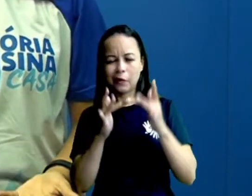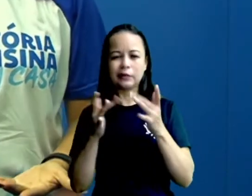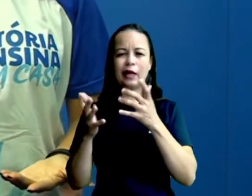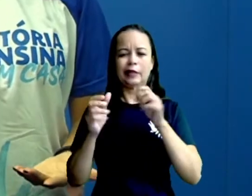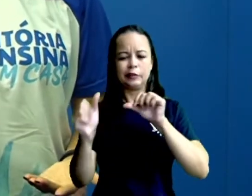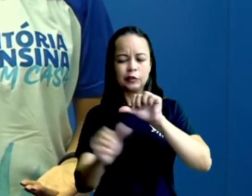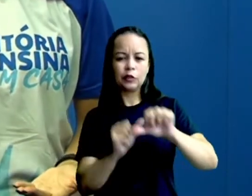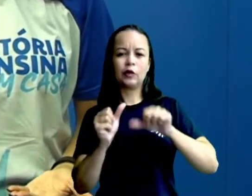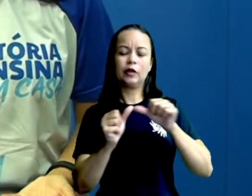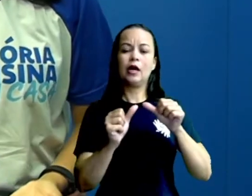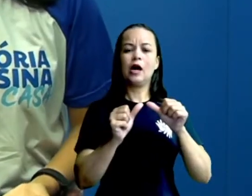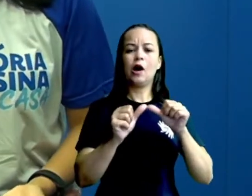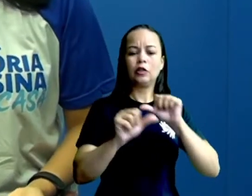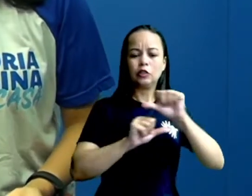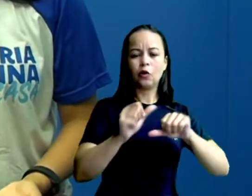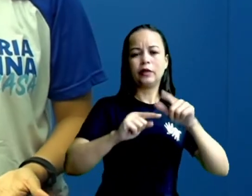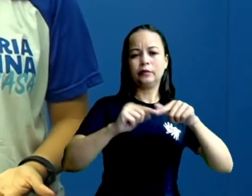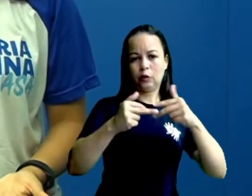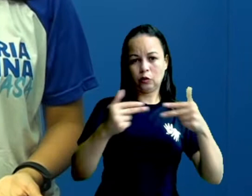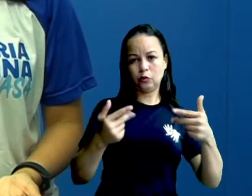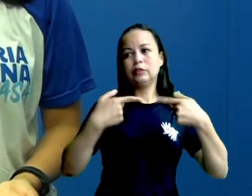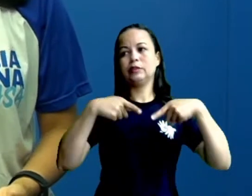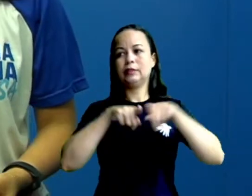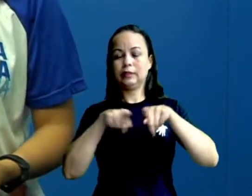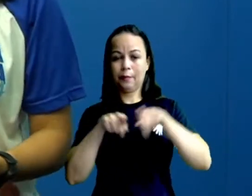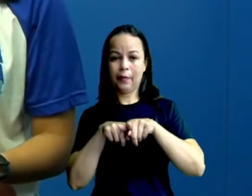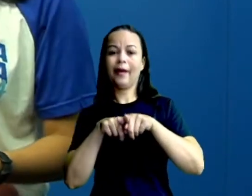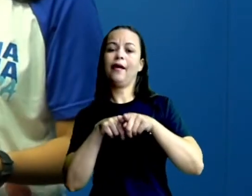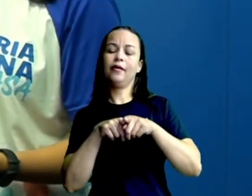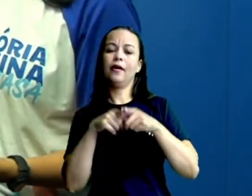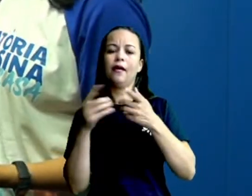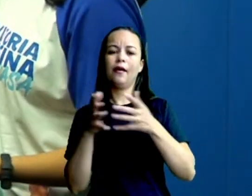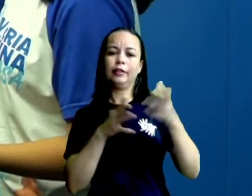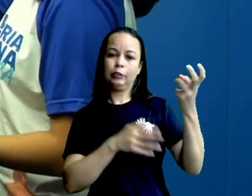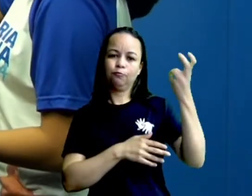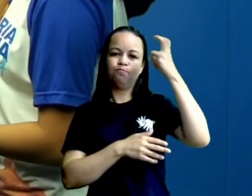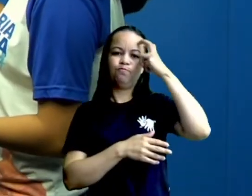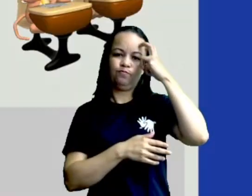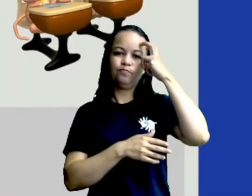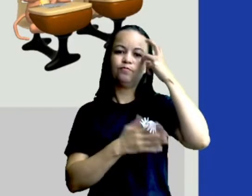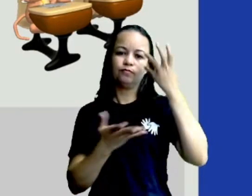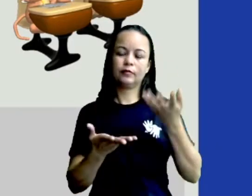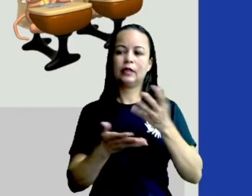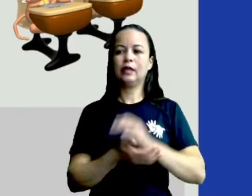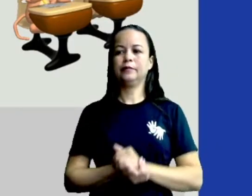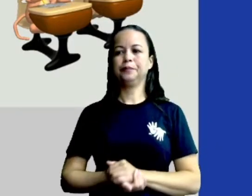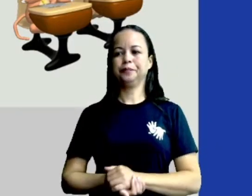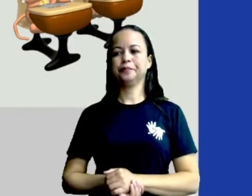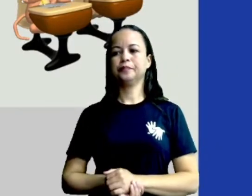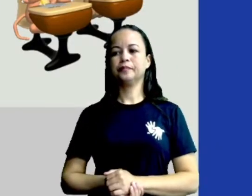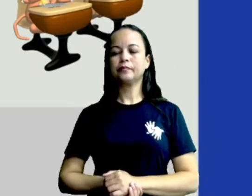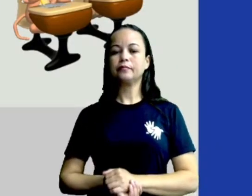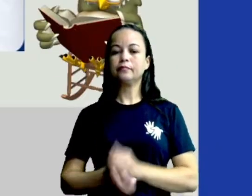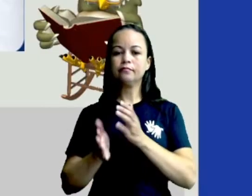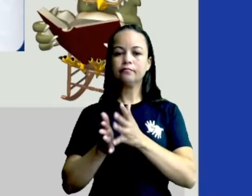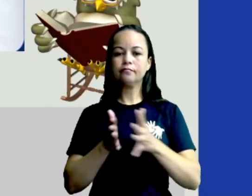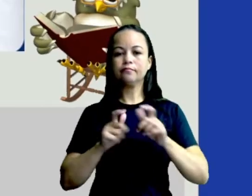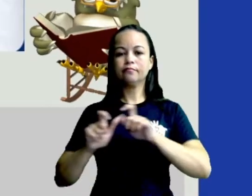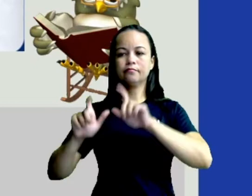produtos como troca de culturas também, tá certo? Então vamos lá, seguindo, passa aí o slide para a gente